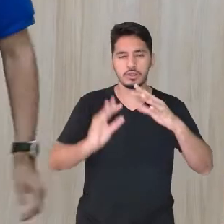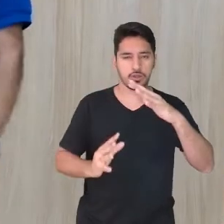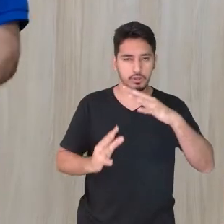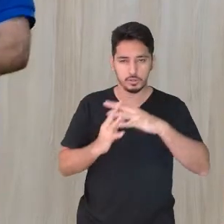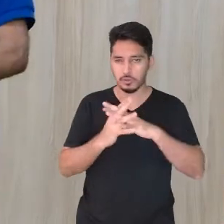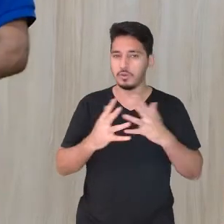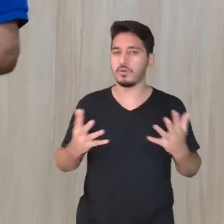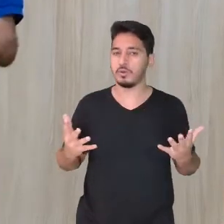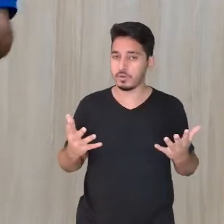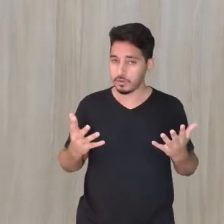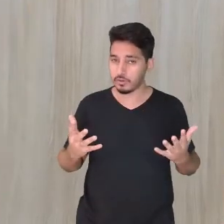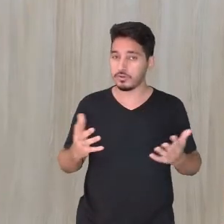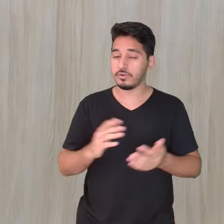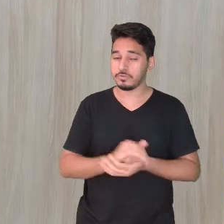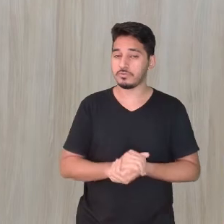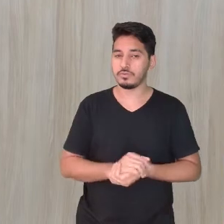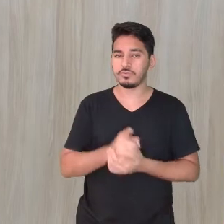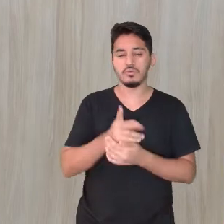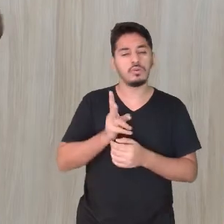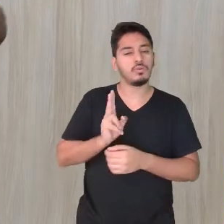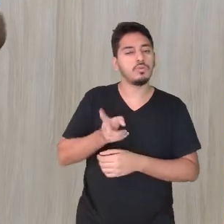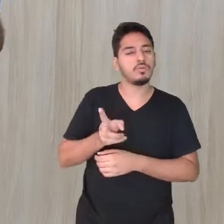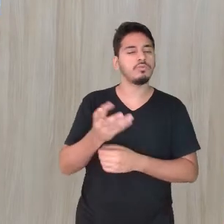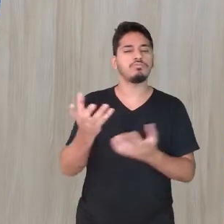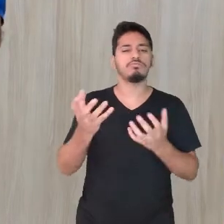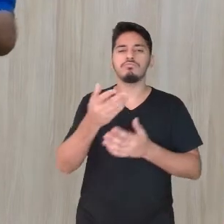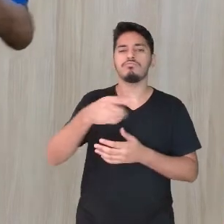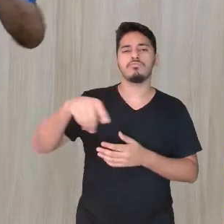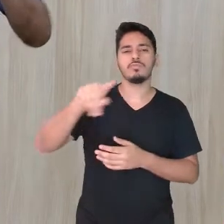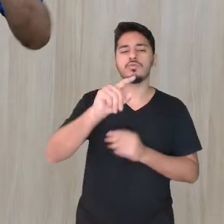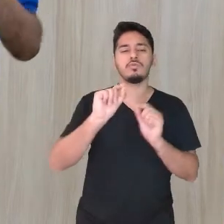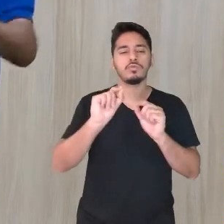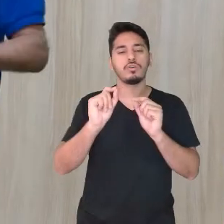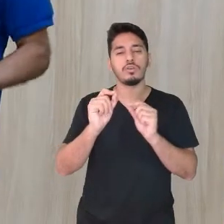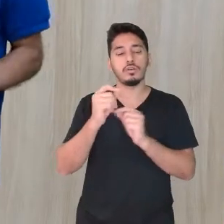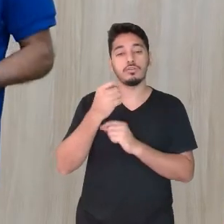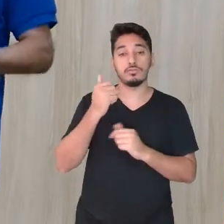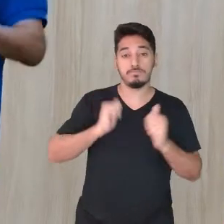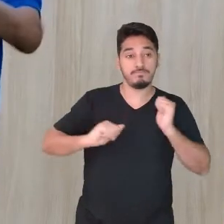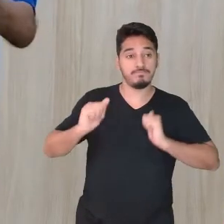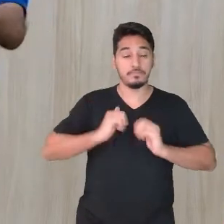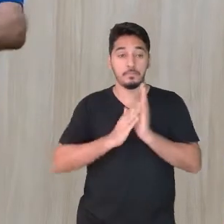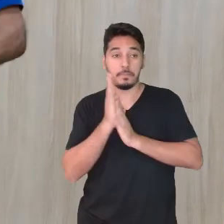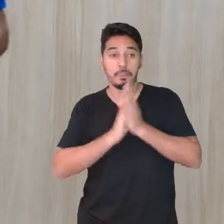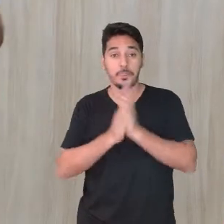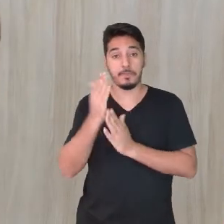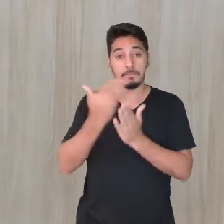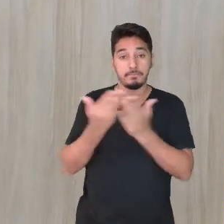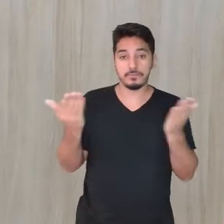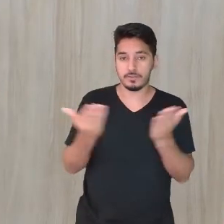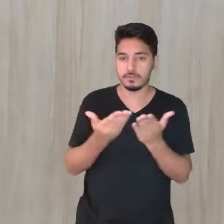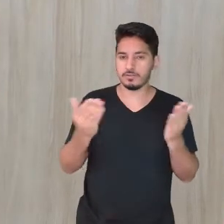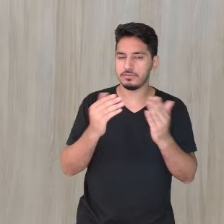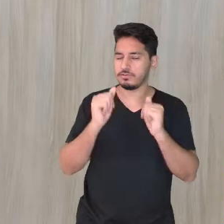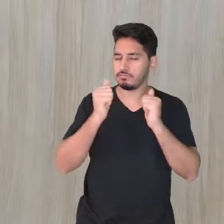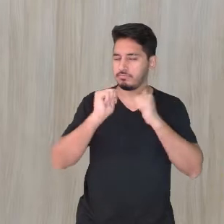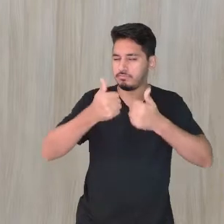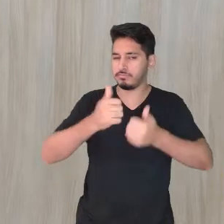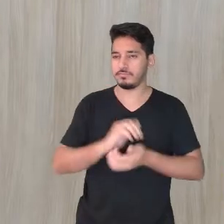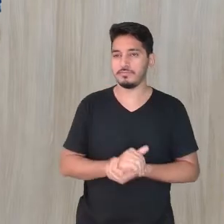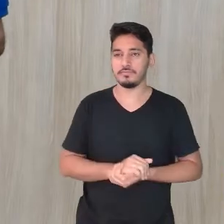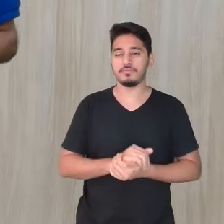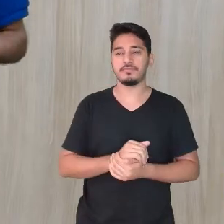fenomenal, exatamente. Então eu continuo querendo que vocês estejam aí bem animados para poder a aula ser massa, tá